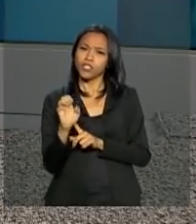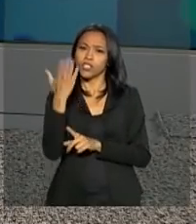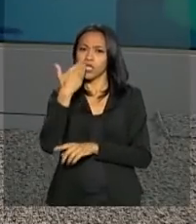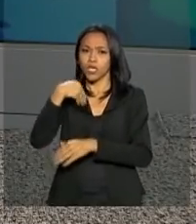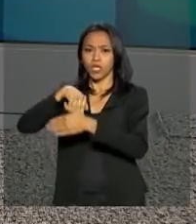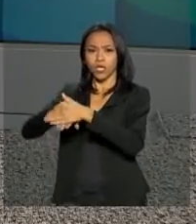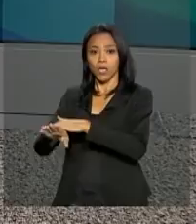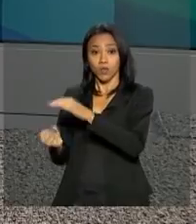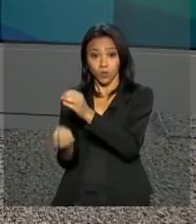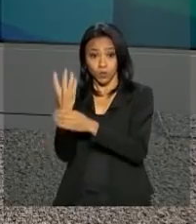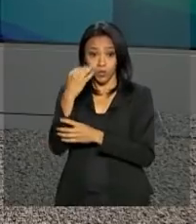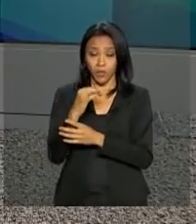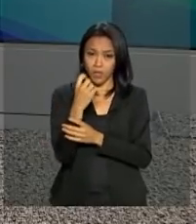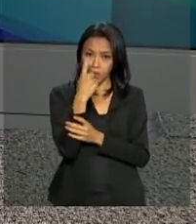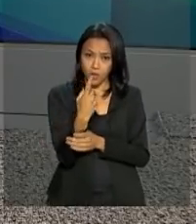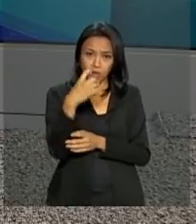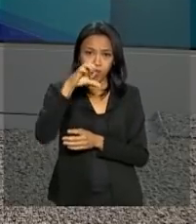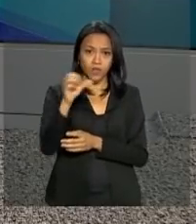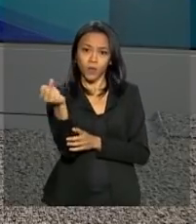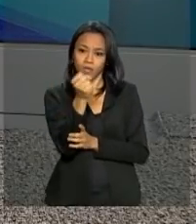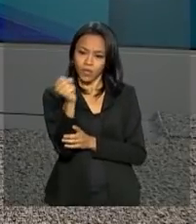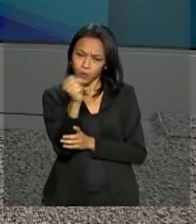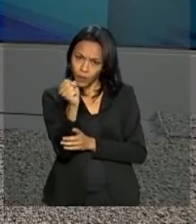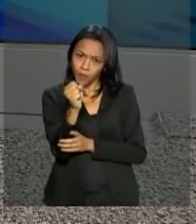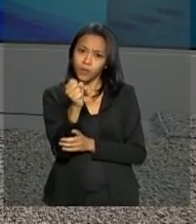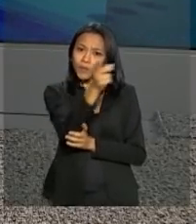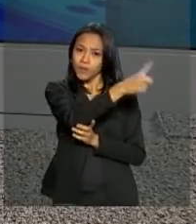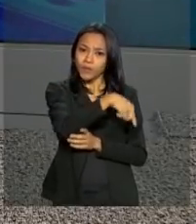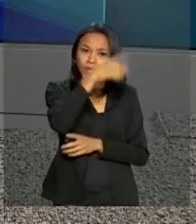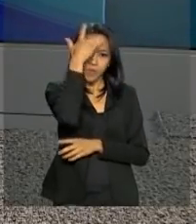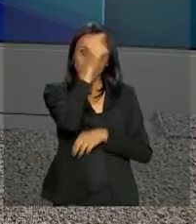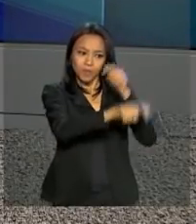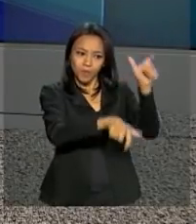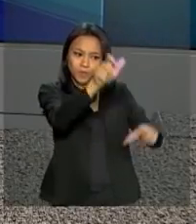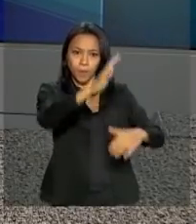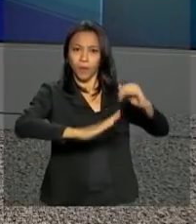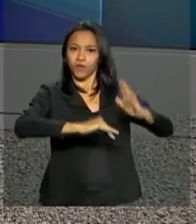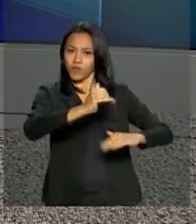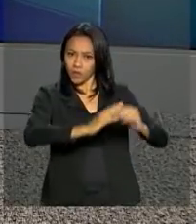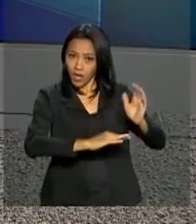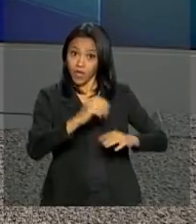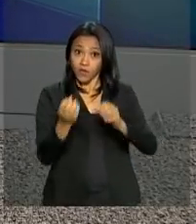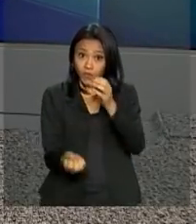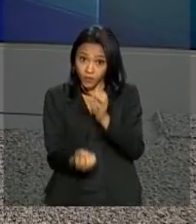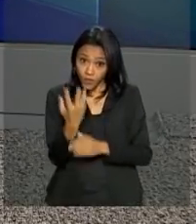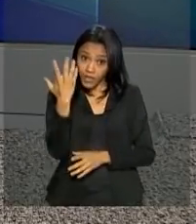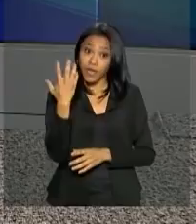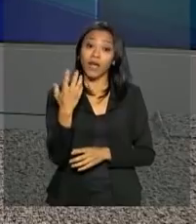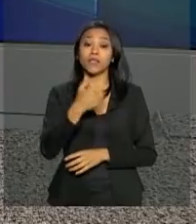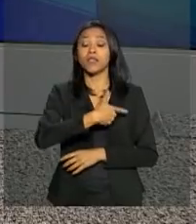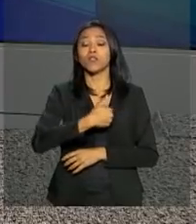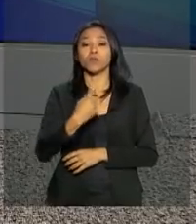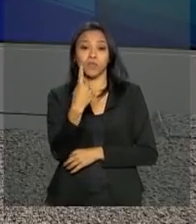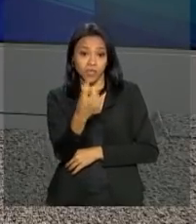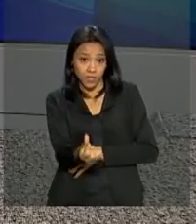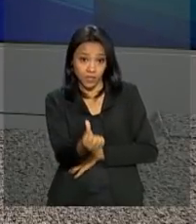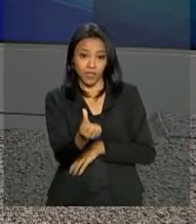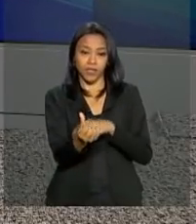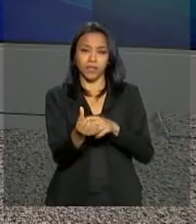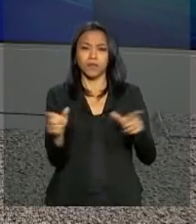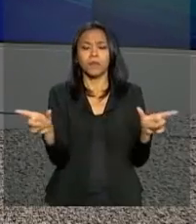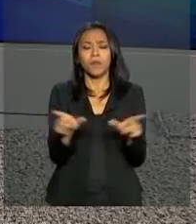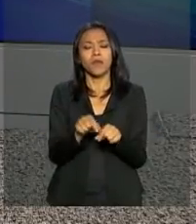1988 das mãos de profissionais liberais a rede brasileira foi criada em 2016 pelo ministério do desenvolvimento